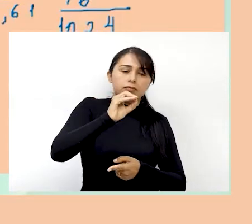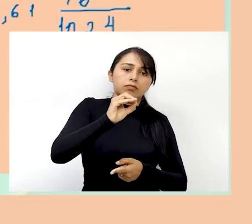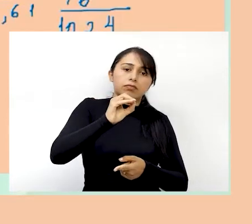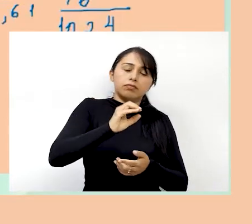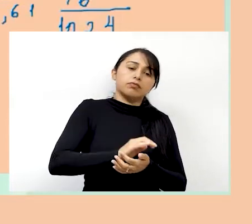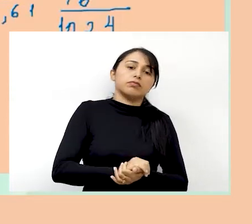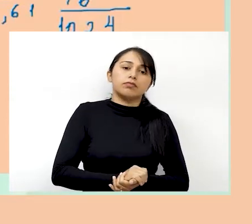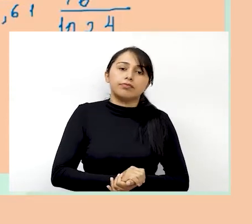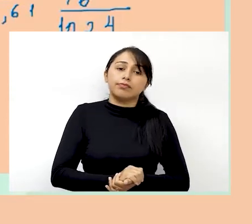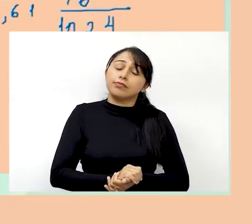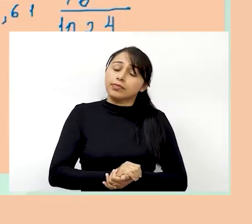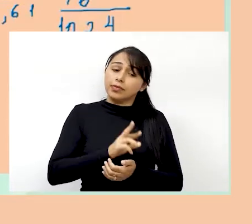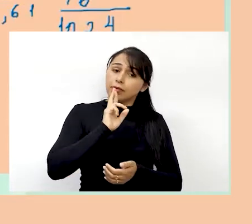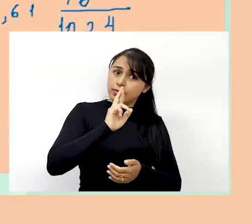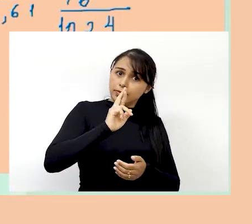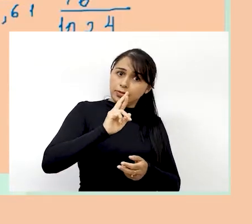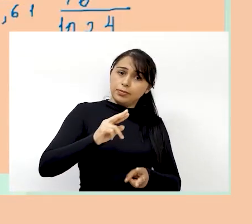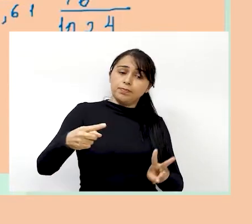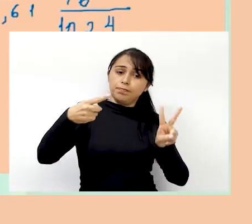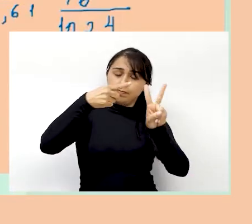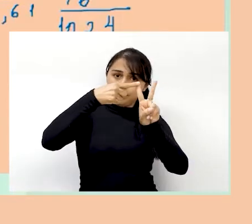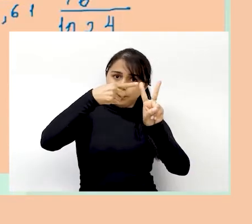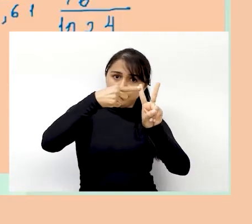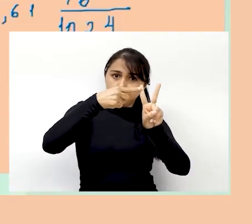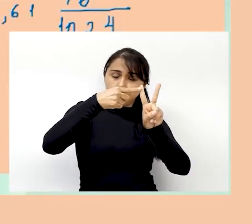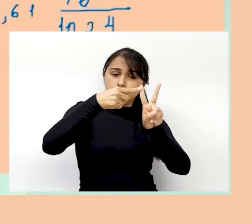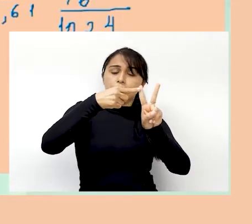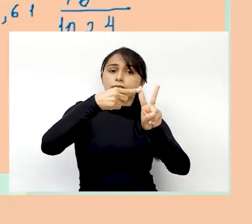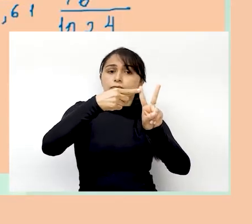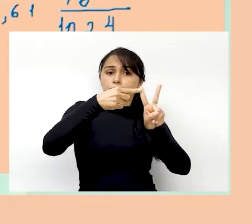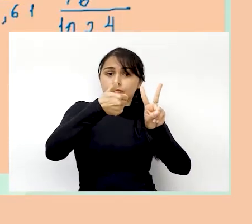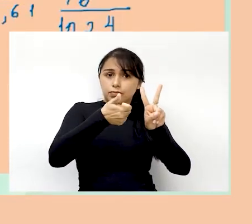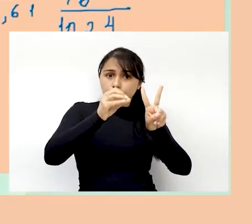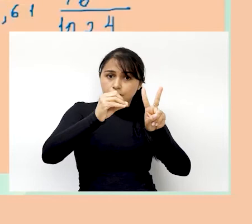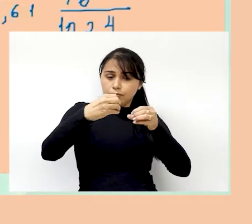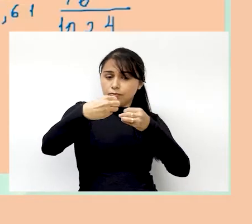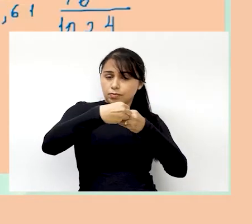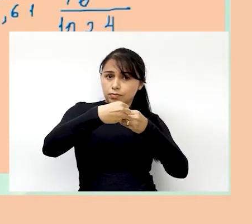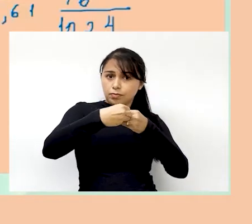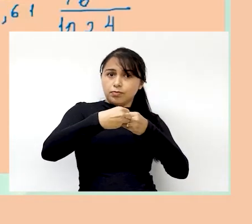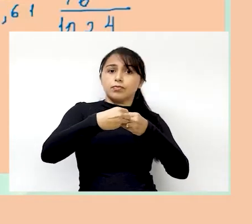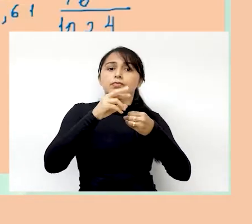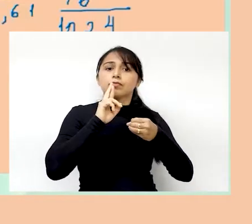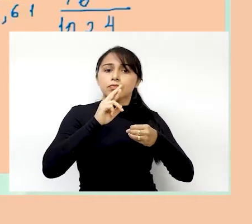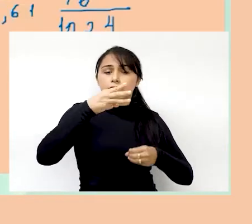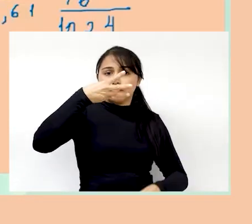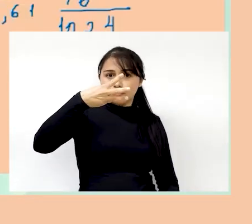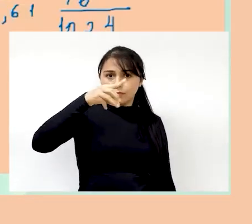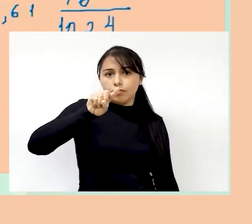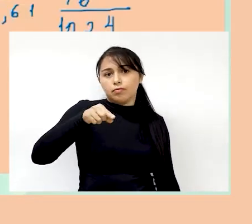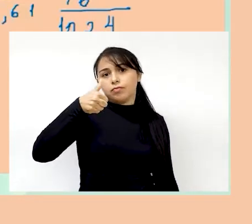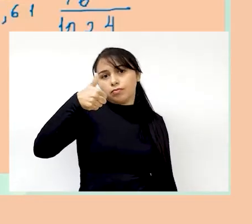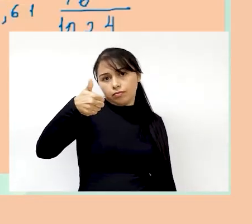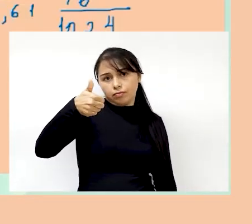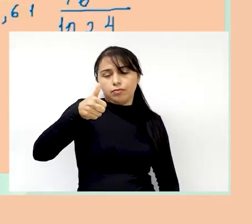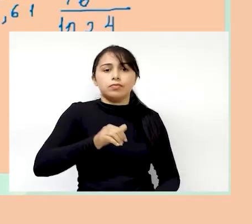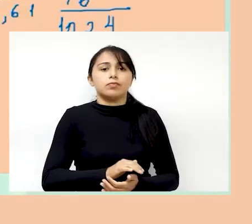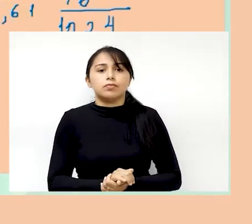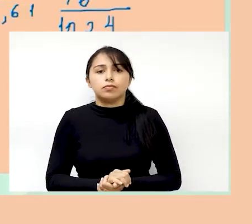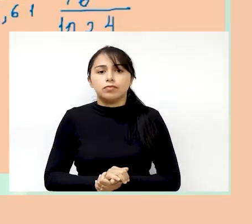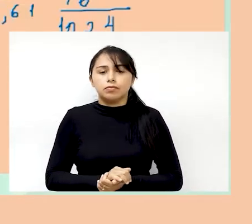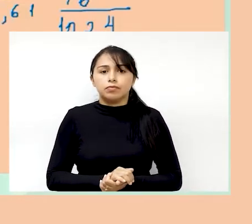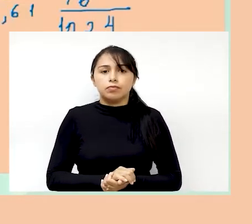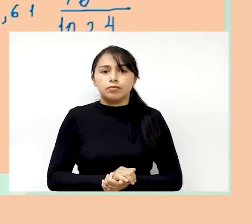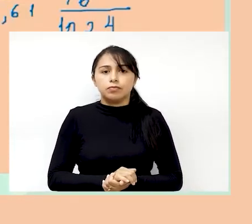serve. Então fiquei como resposta o 3,1. A raiz aproximada aqui de 10 vai ser 3,1. Agora